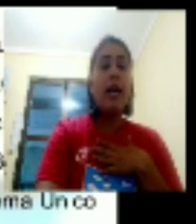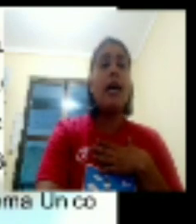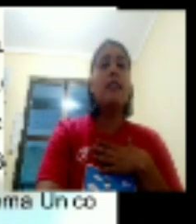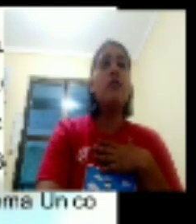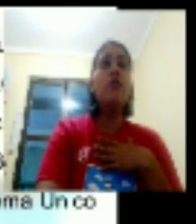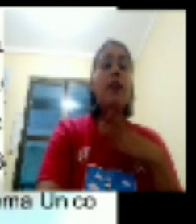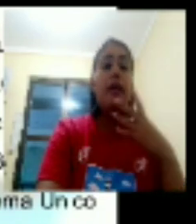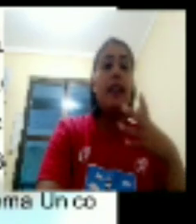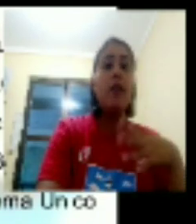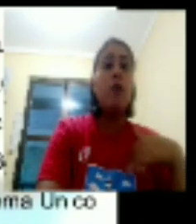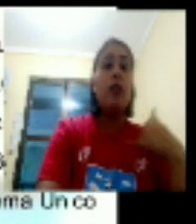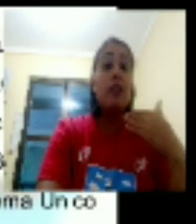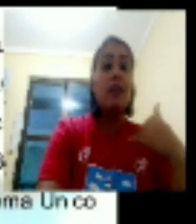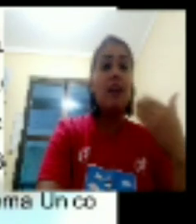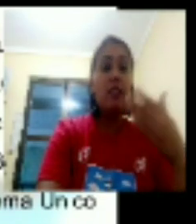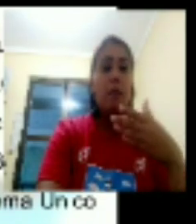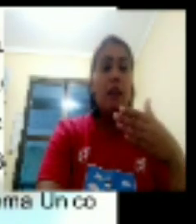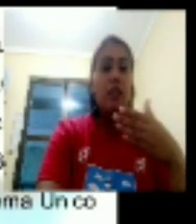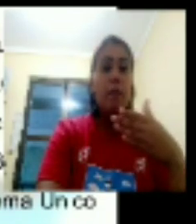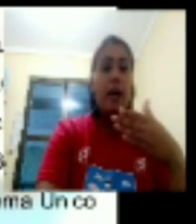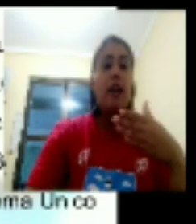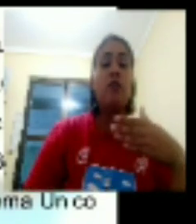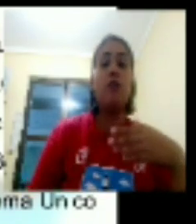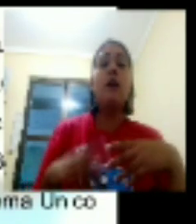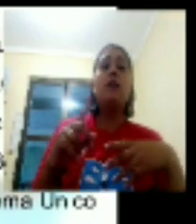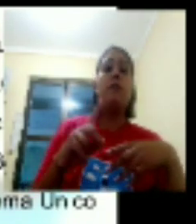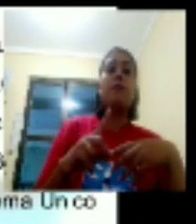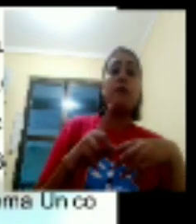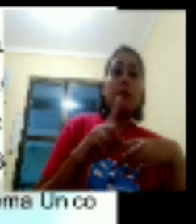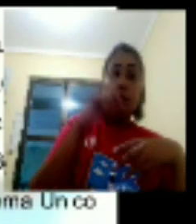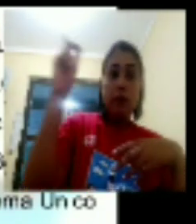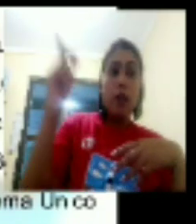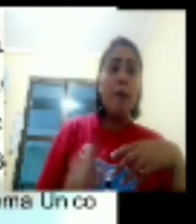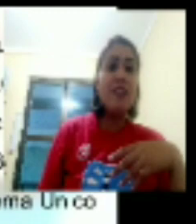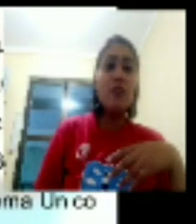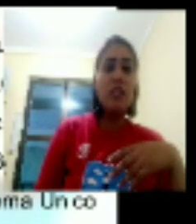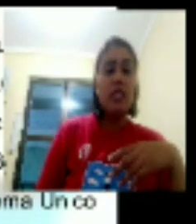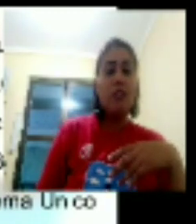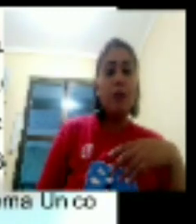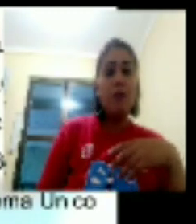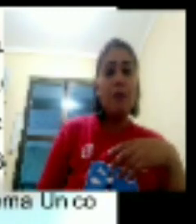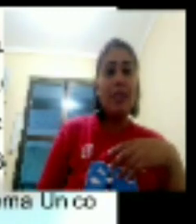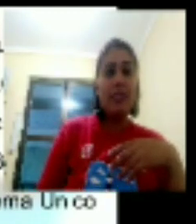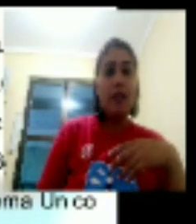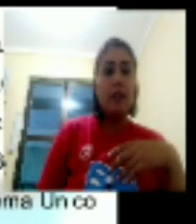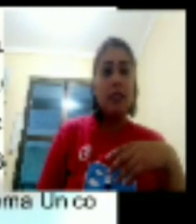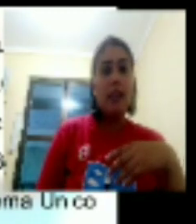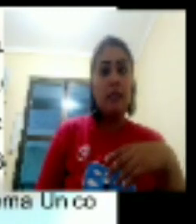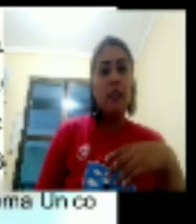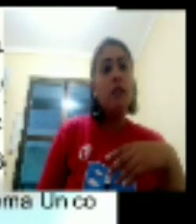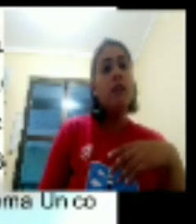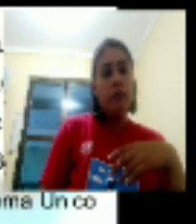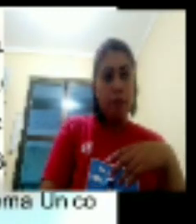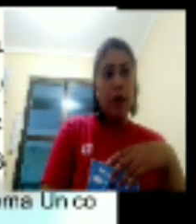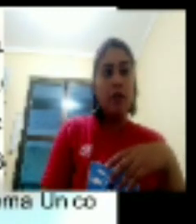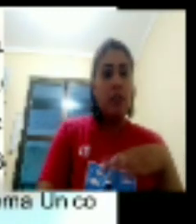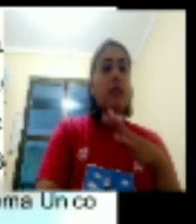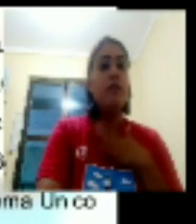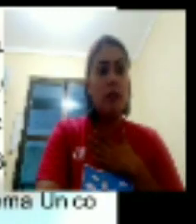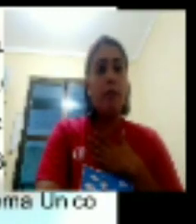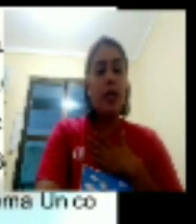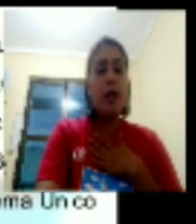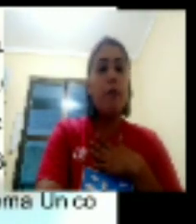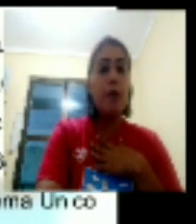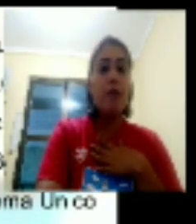por acaso eu entrar em trabalho de parto, eu posso ir direto para uma maternidade?